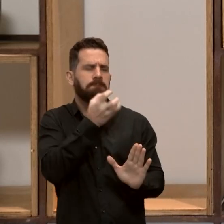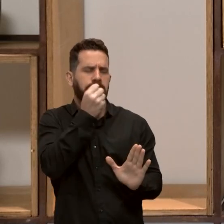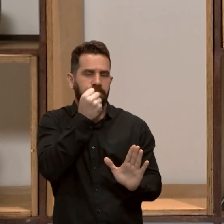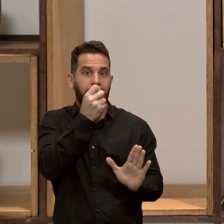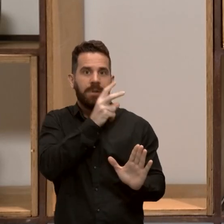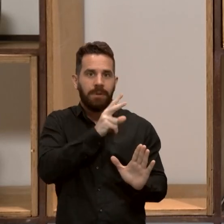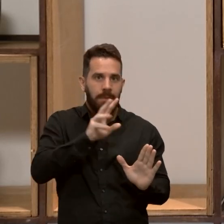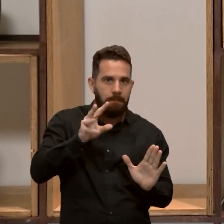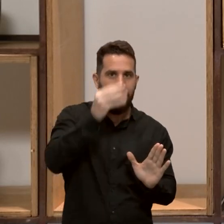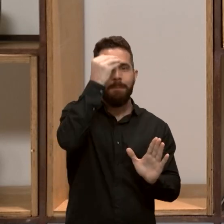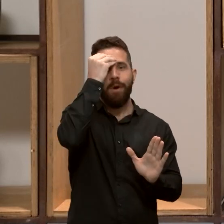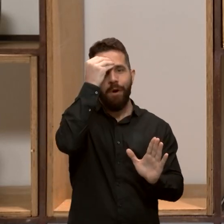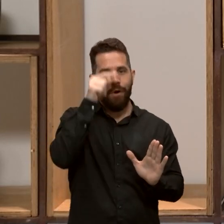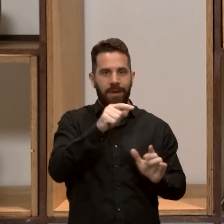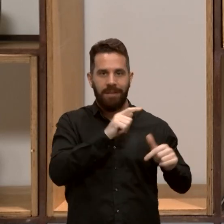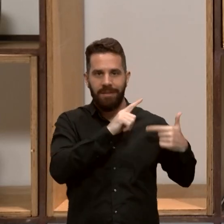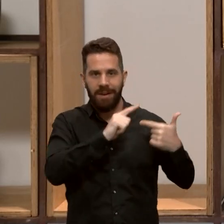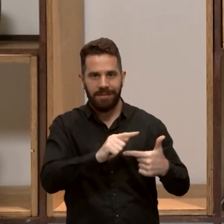memória dessa tradição.